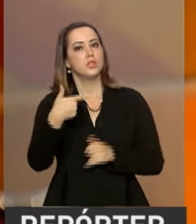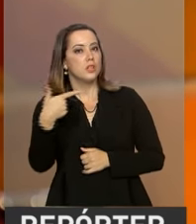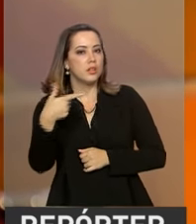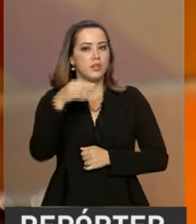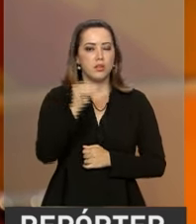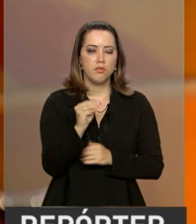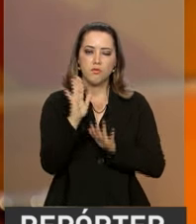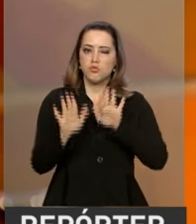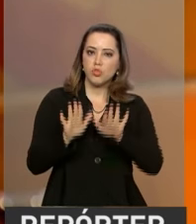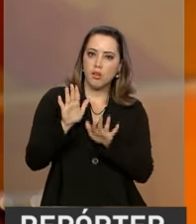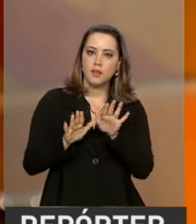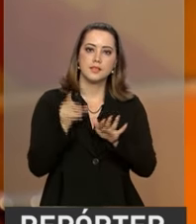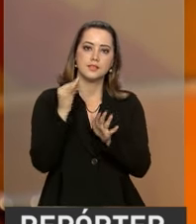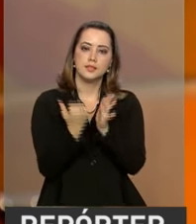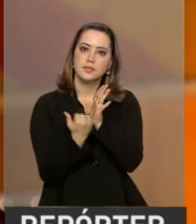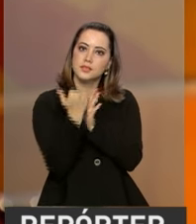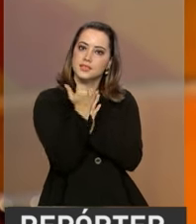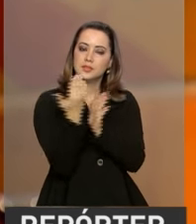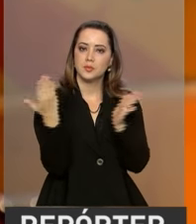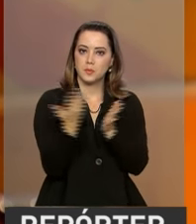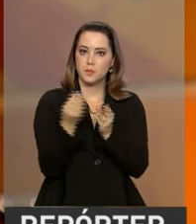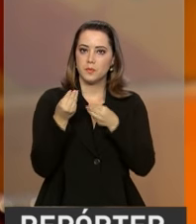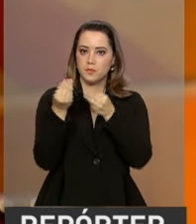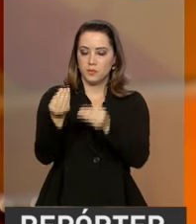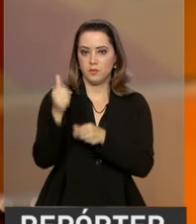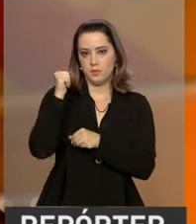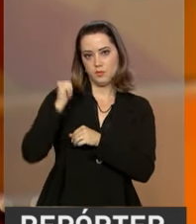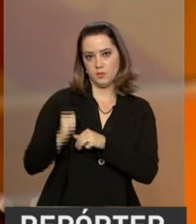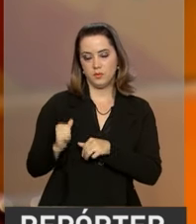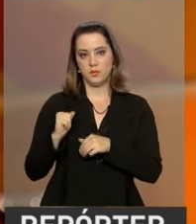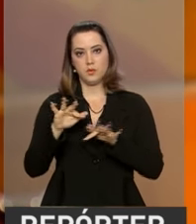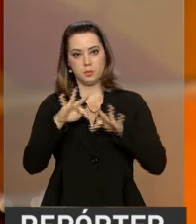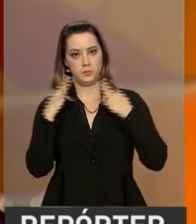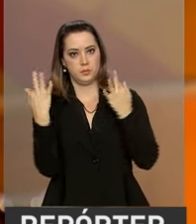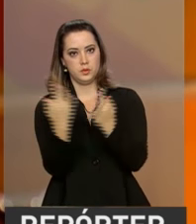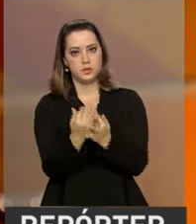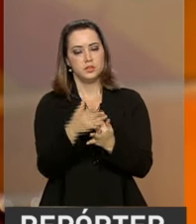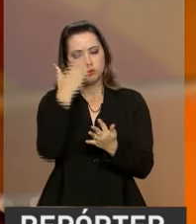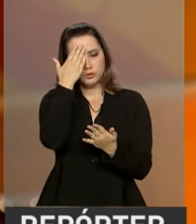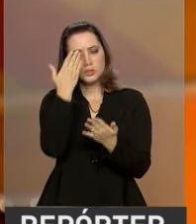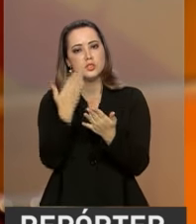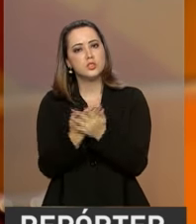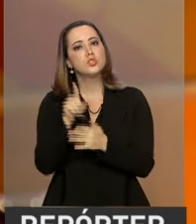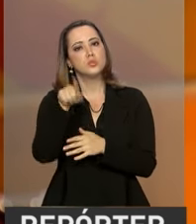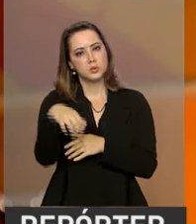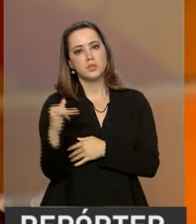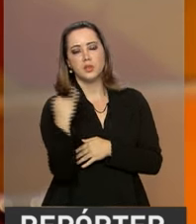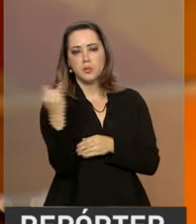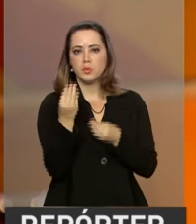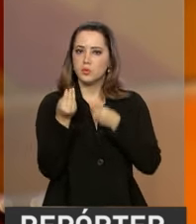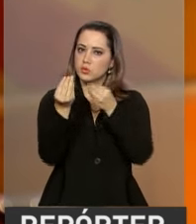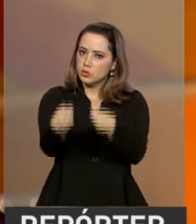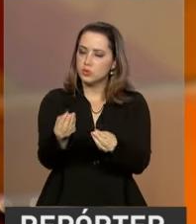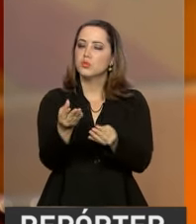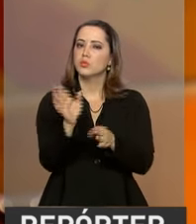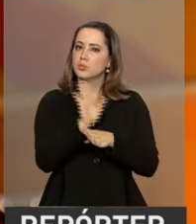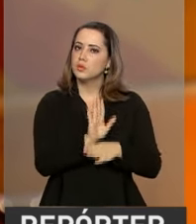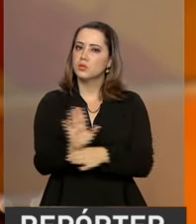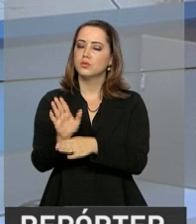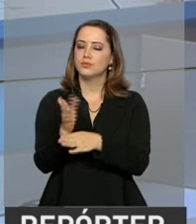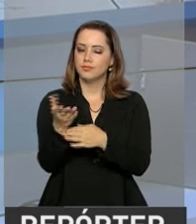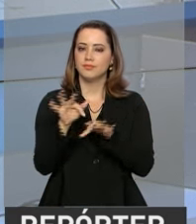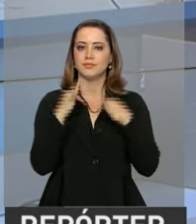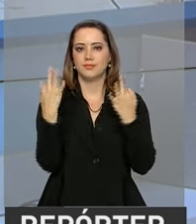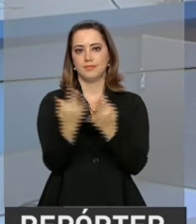menos, é o aumento dado, eh, para o Bolsa Família, nós confiamos que isto será importante para você, para a sua subsistência, paraa sua